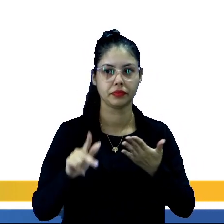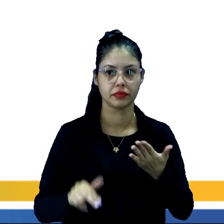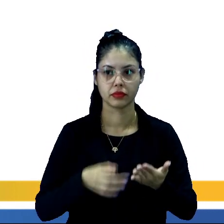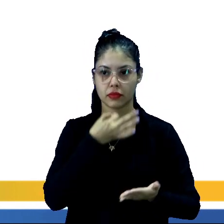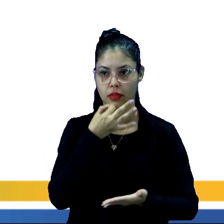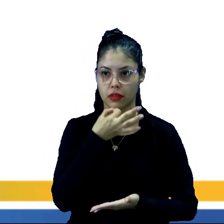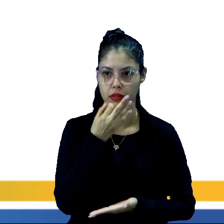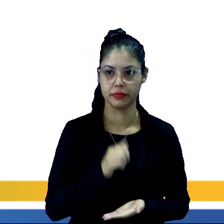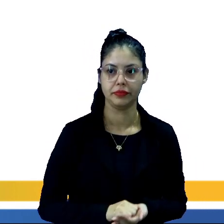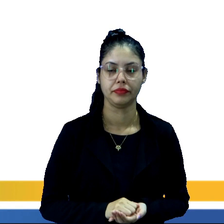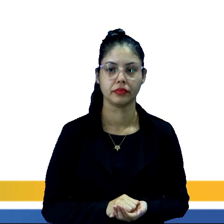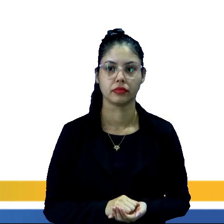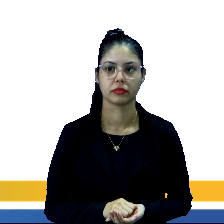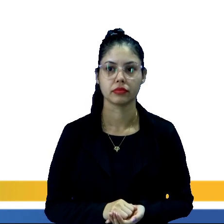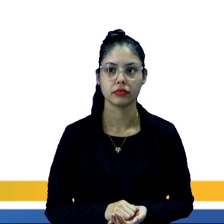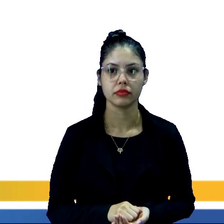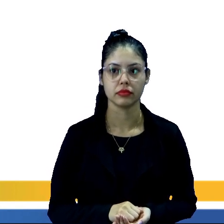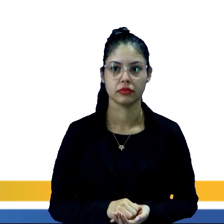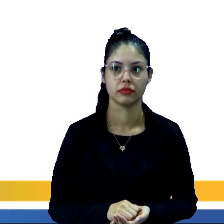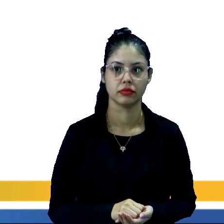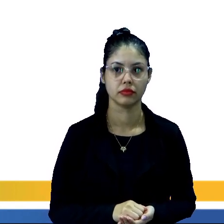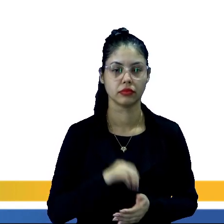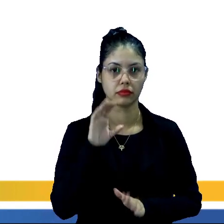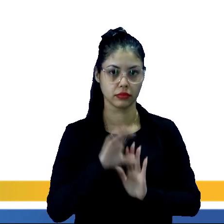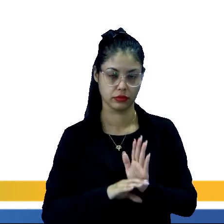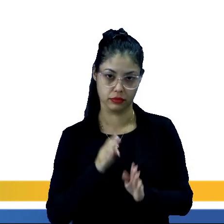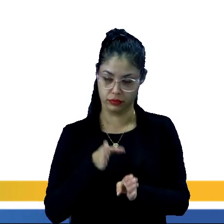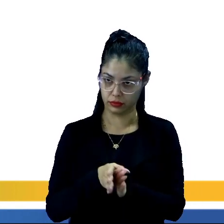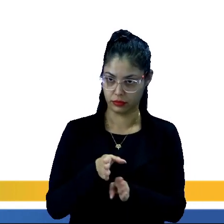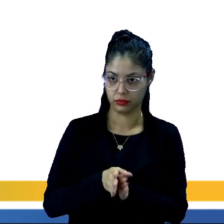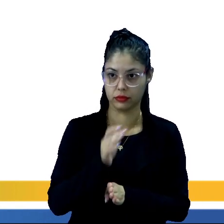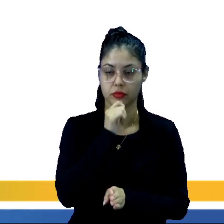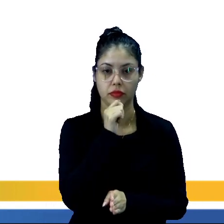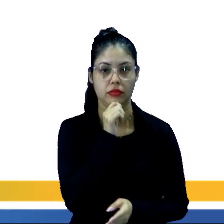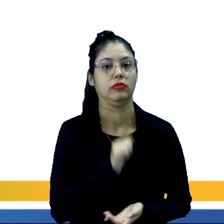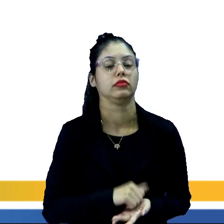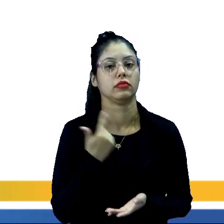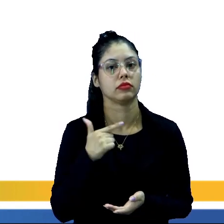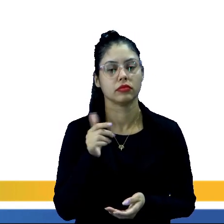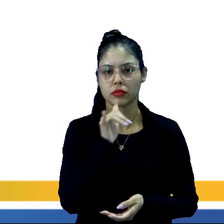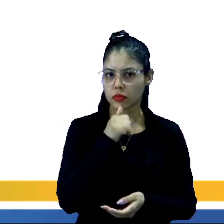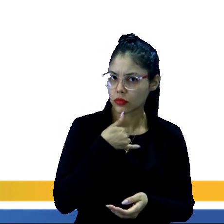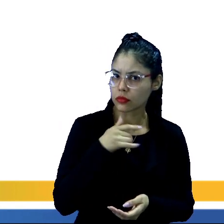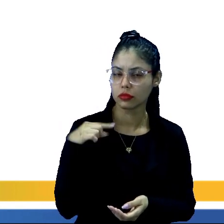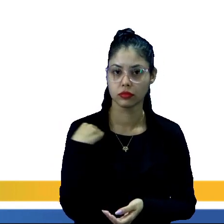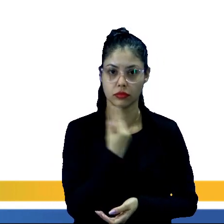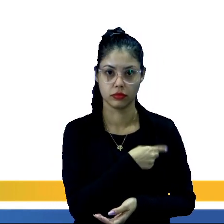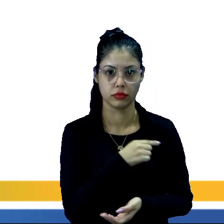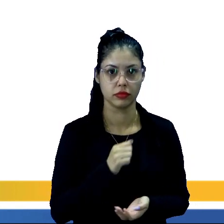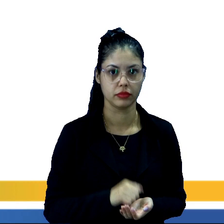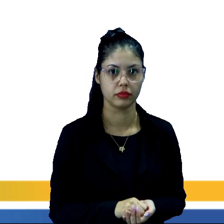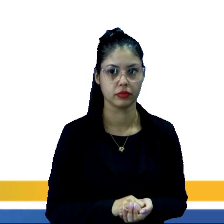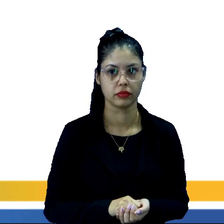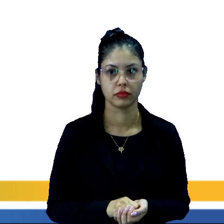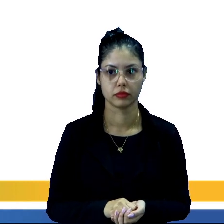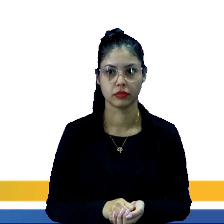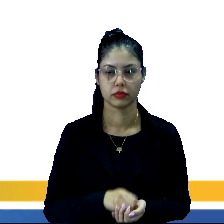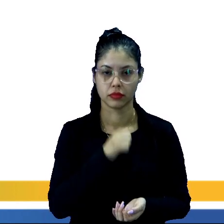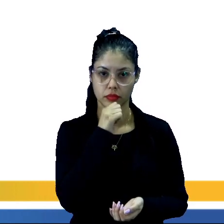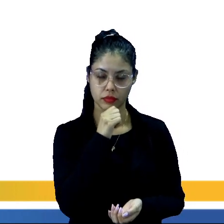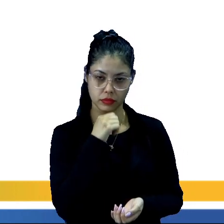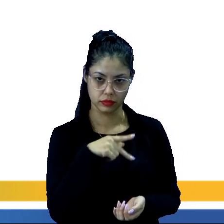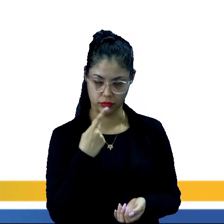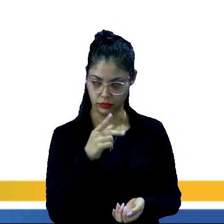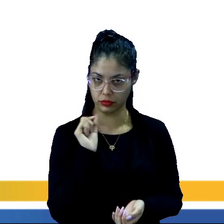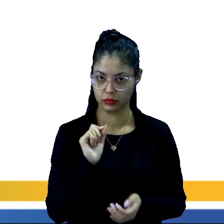opiniones. Nos vendrán muy bien algunos consejos. Então, não estejam tristes, né? Nosso docente comentará,